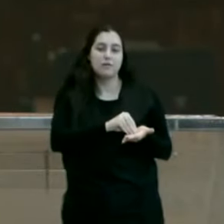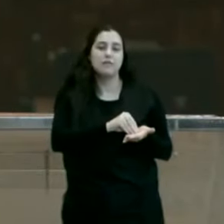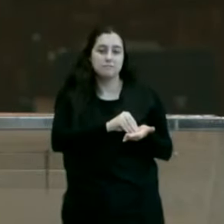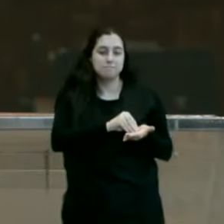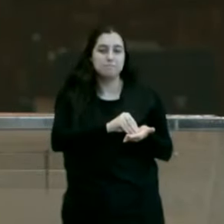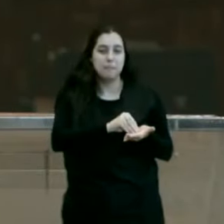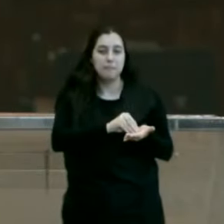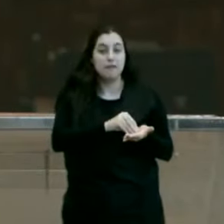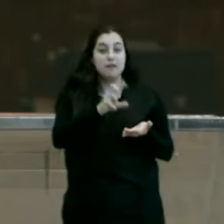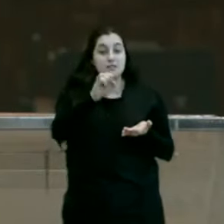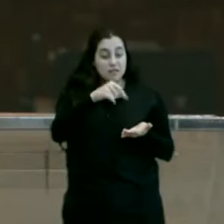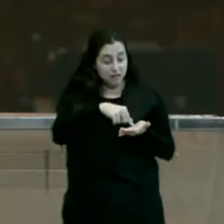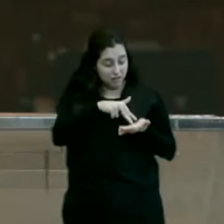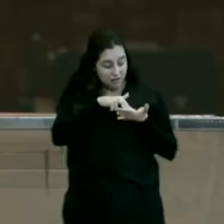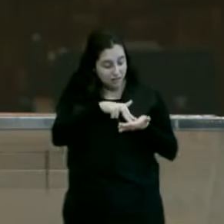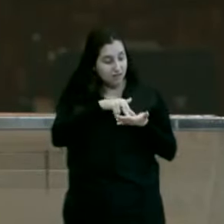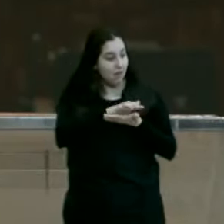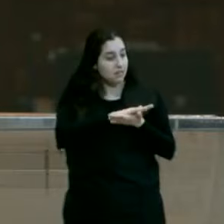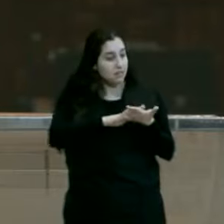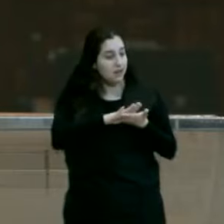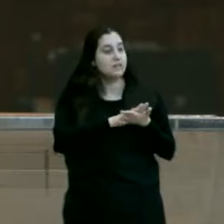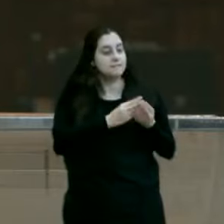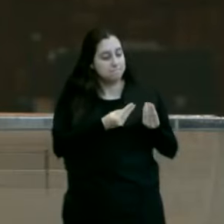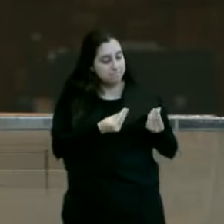aí, gradativamente,